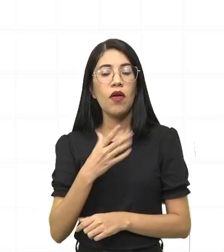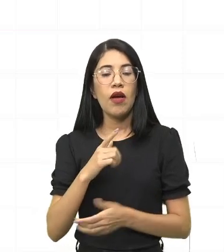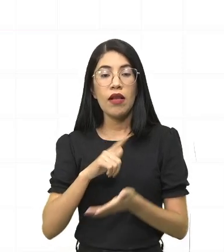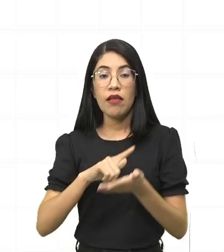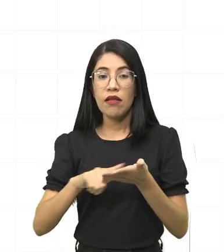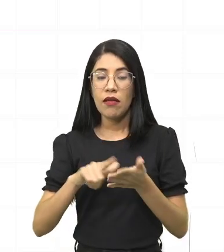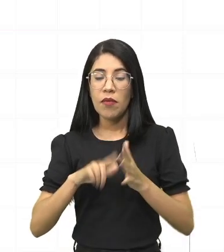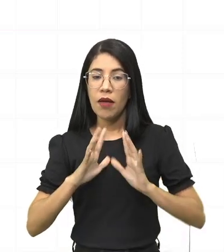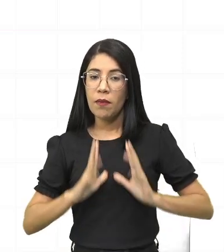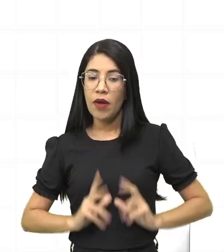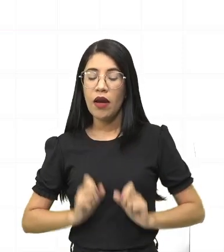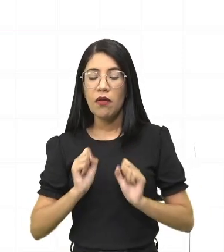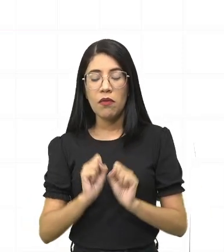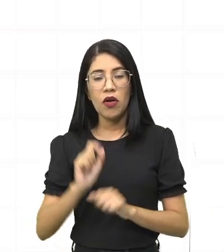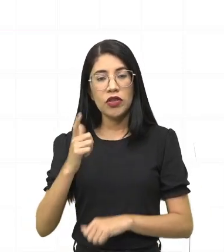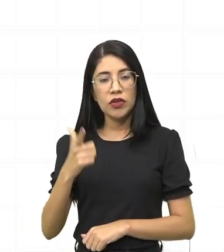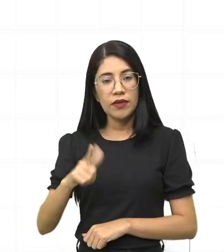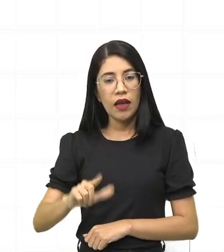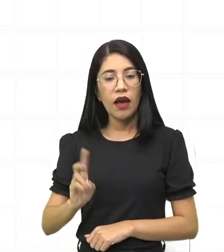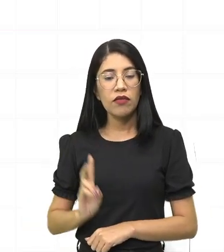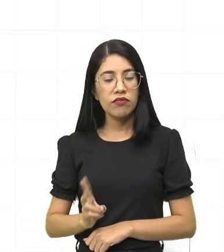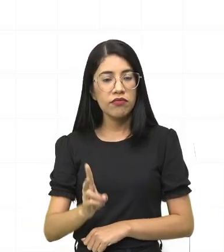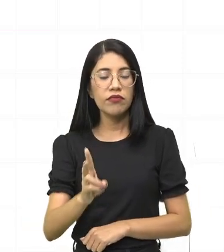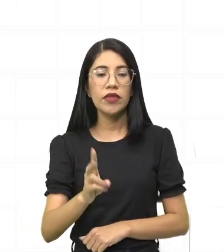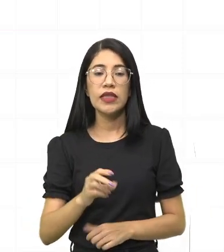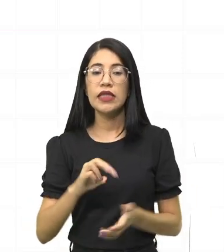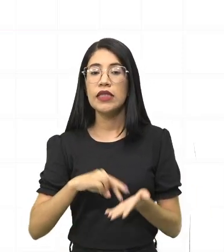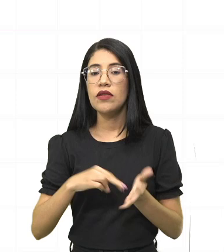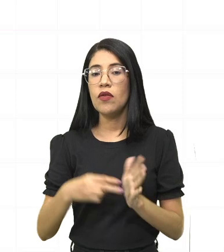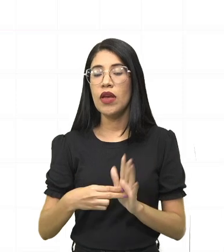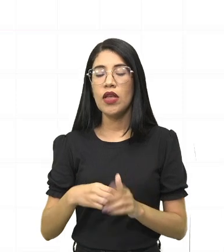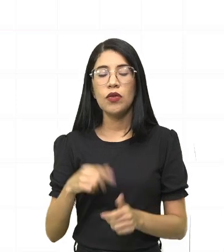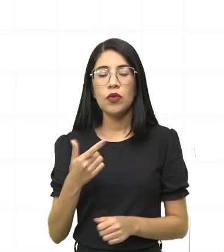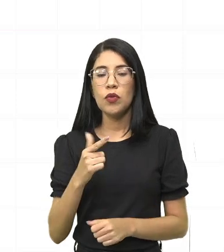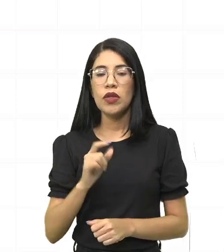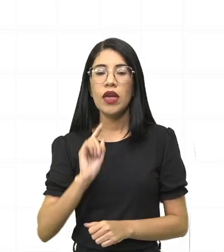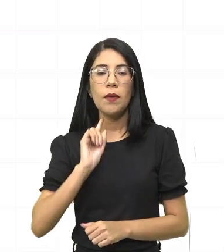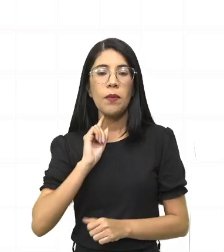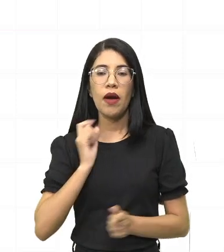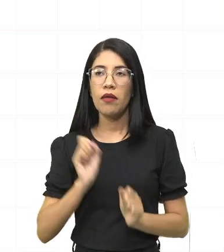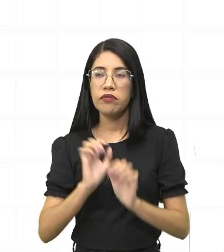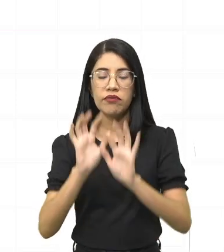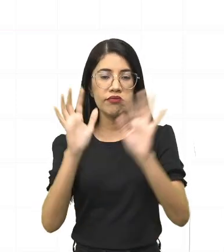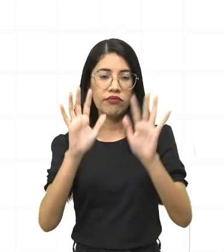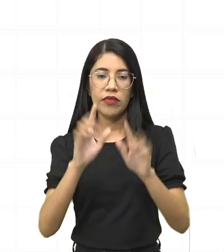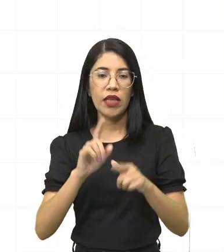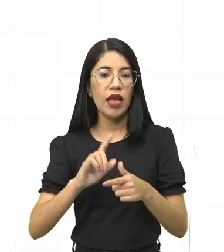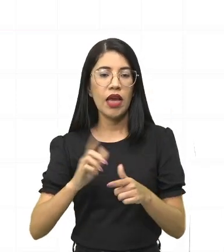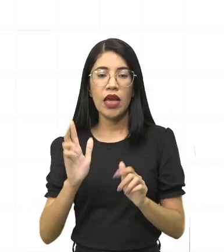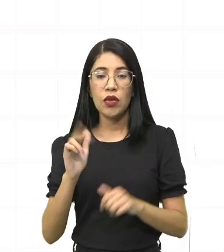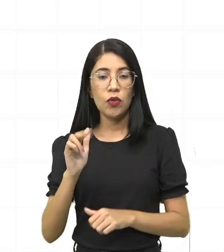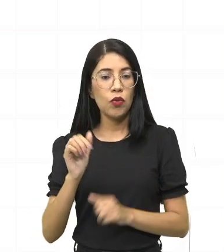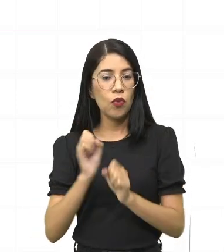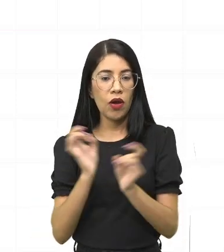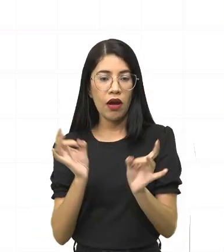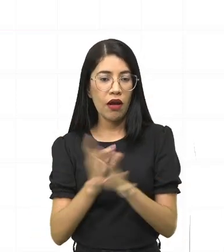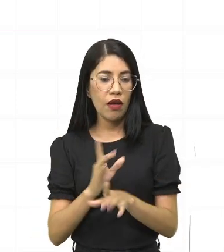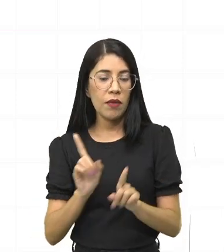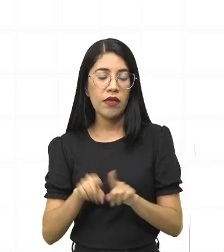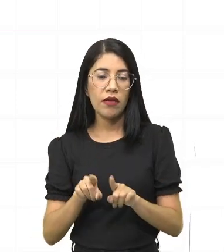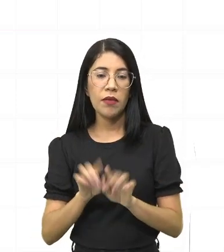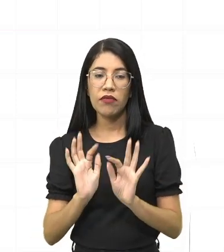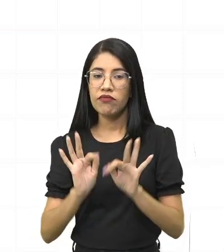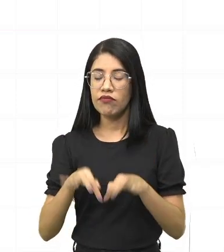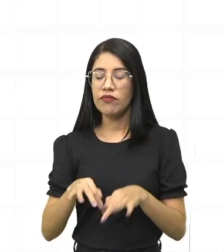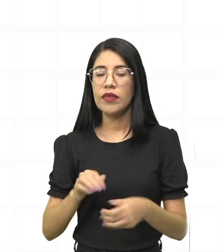considerada limpa e renovável, o que significa que não produz poluição e não se esgota. Além disso, a energia solar ela